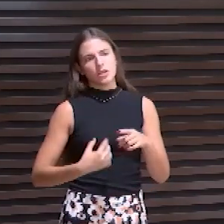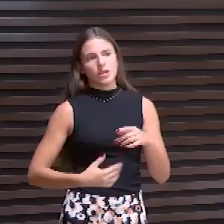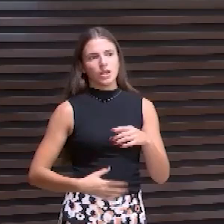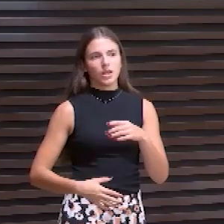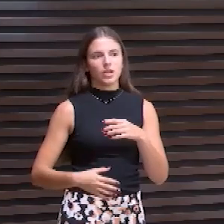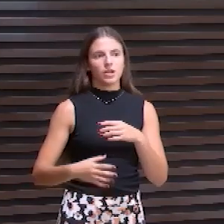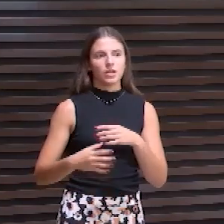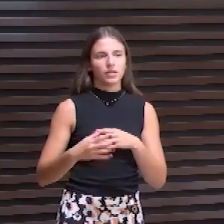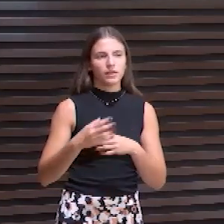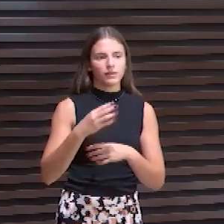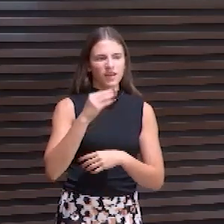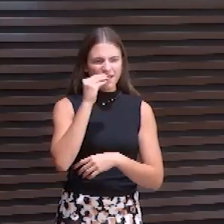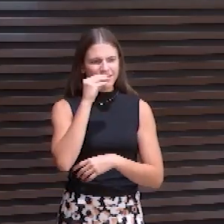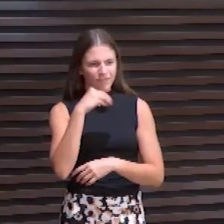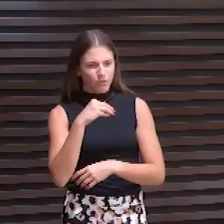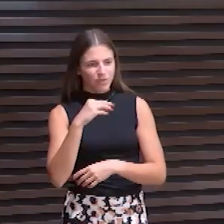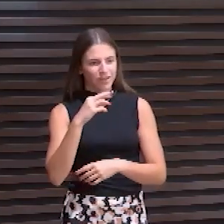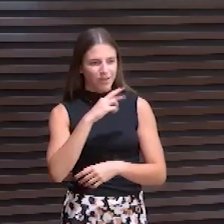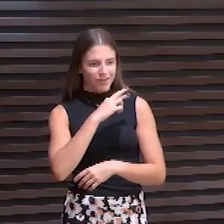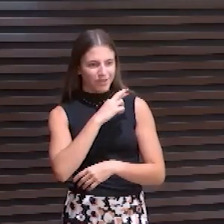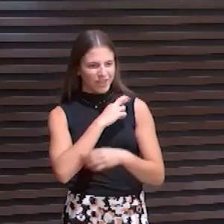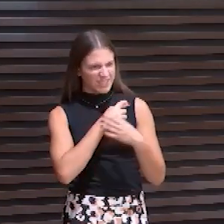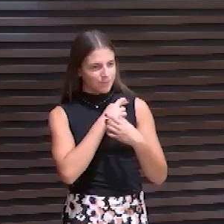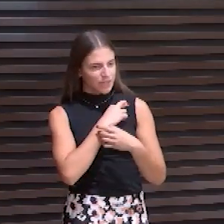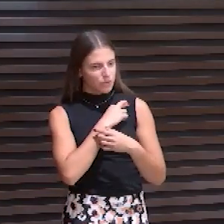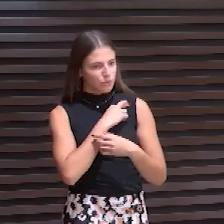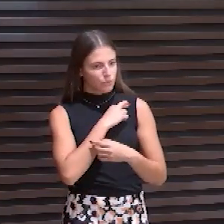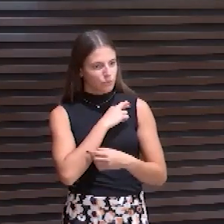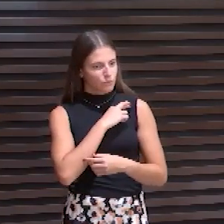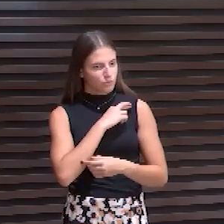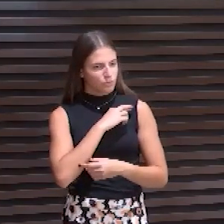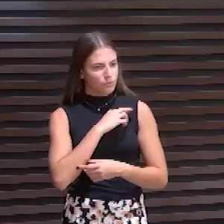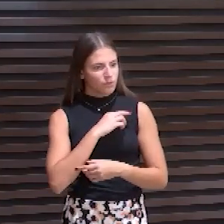melhores na minha região, vou ter que mergulhar nesse Rio Jordão para ser curado.